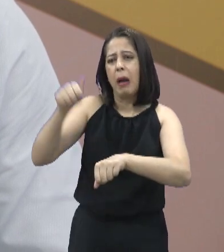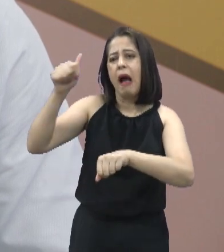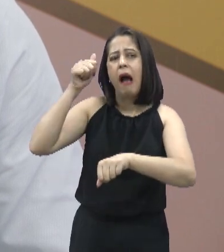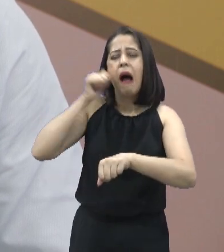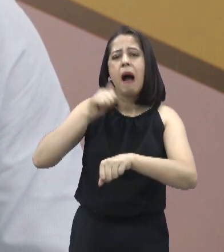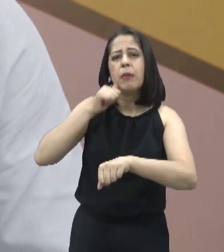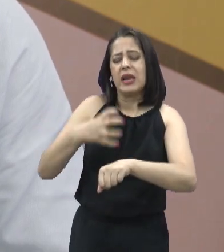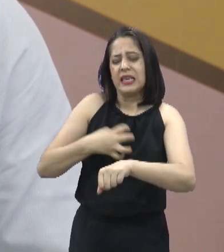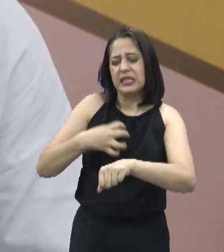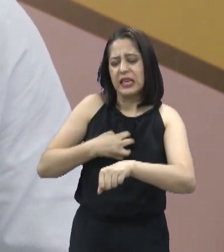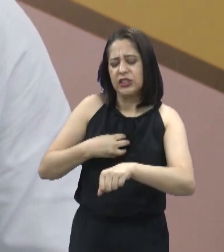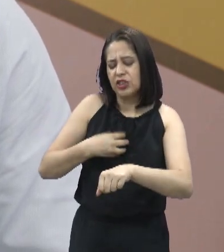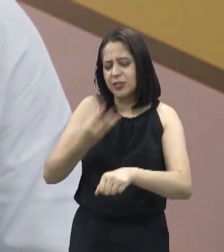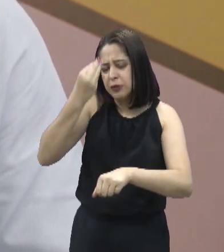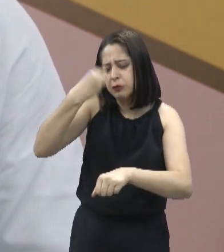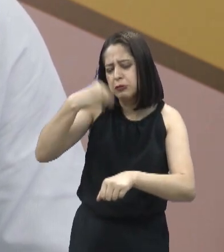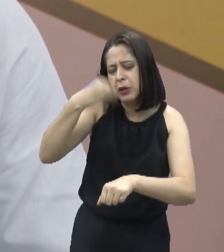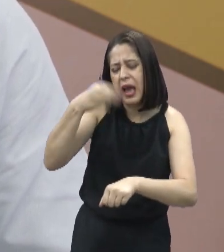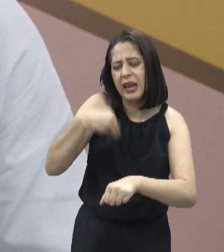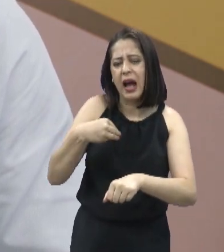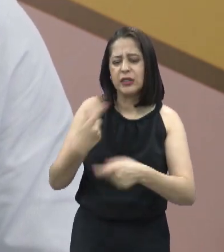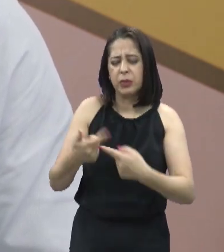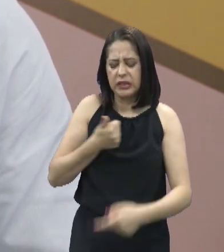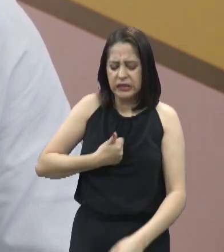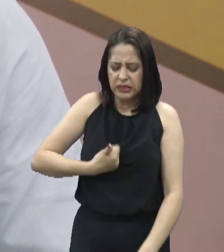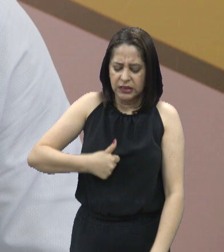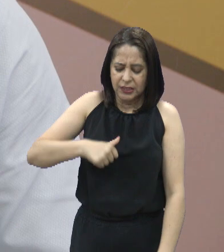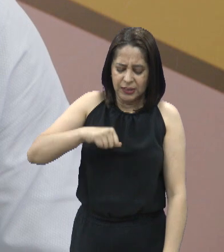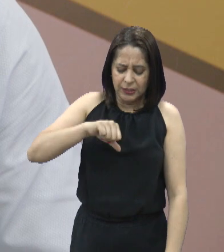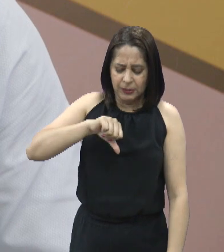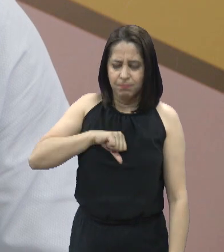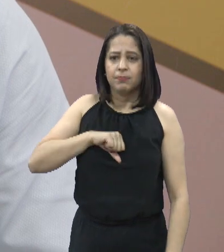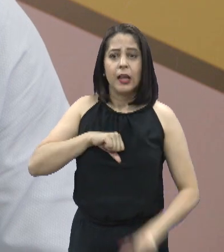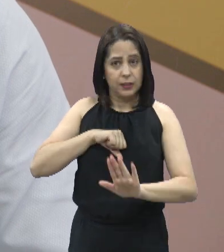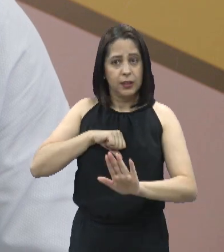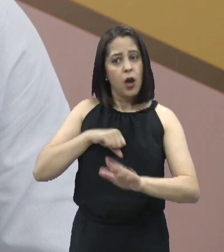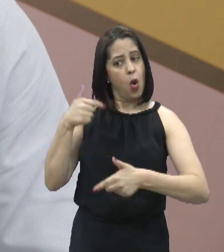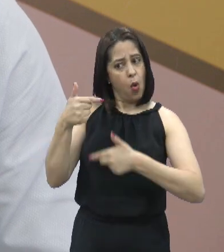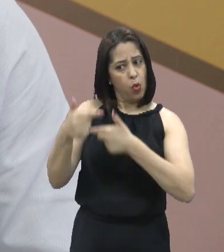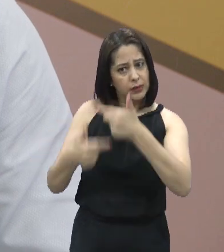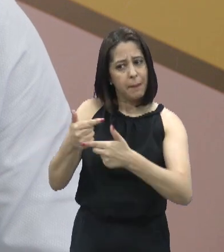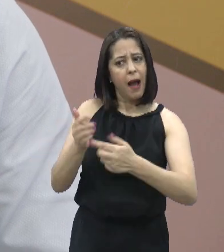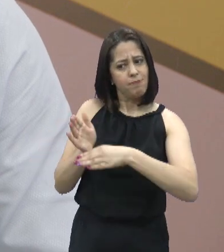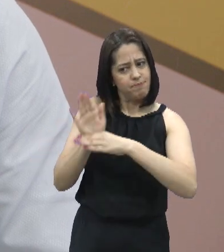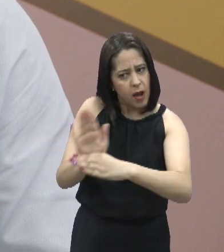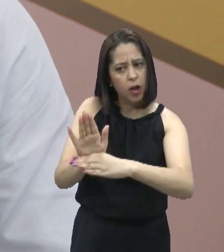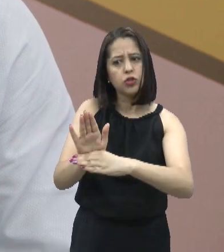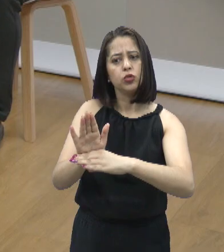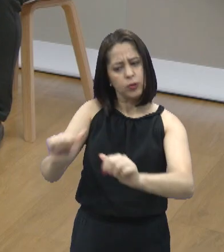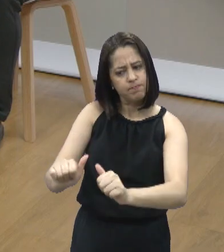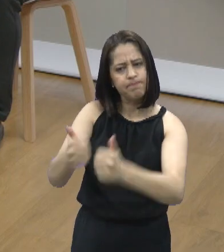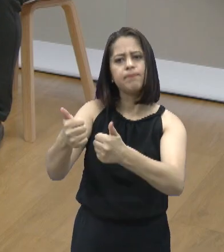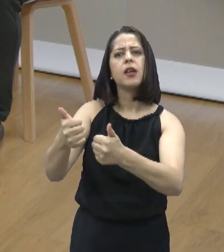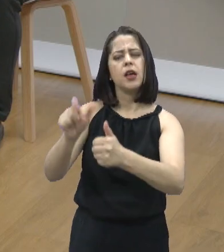do cabelo, a perda da autoestima, e com certeza esse trabalho ajuda e impacta diretamente a vida de milhares